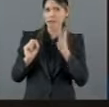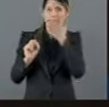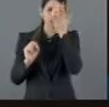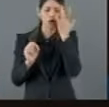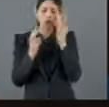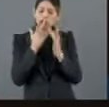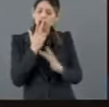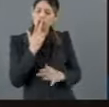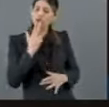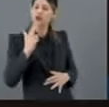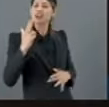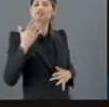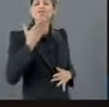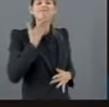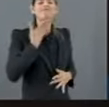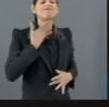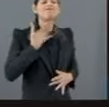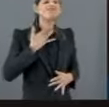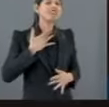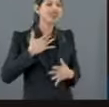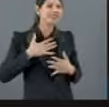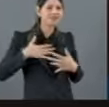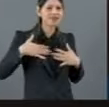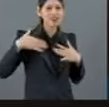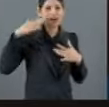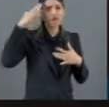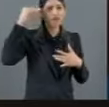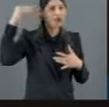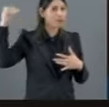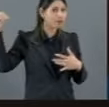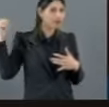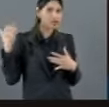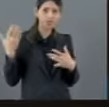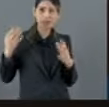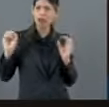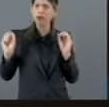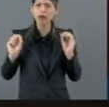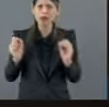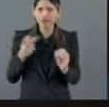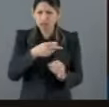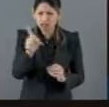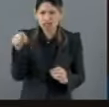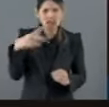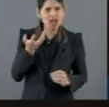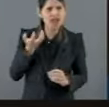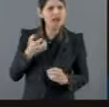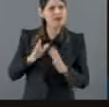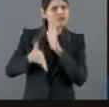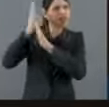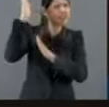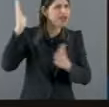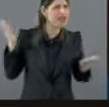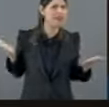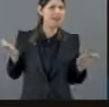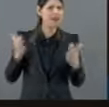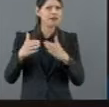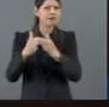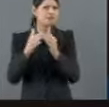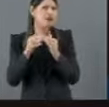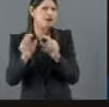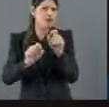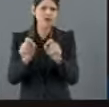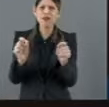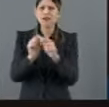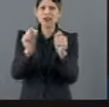satisfaz. Não é verdade? O sucesso. Hollywood. Quem não quer ir para Hollywood? Por favor, pensem nos jovens, não façam